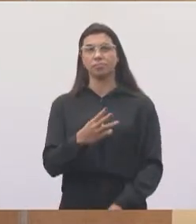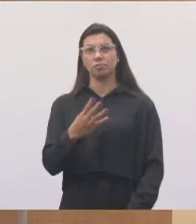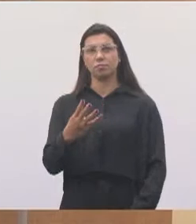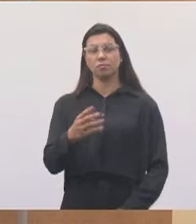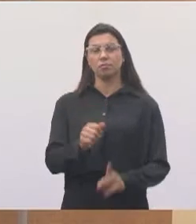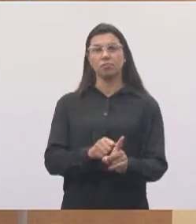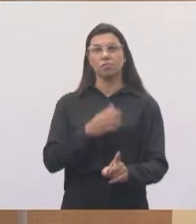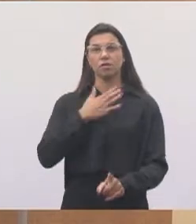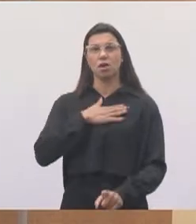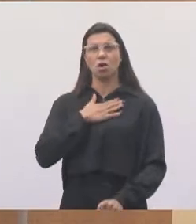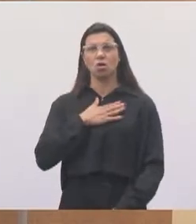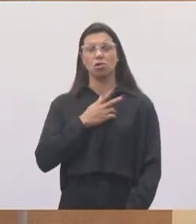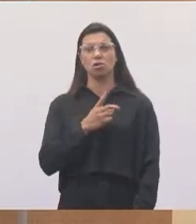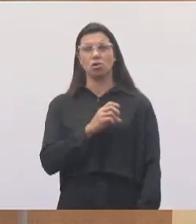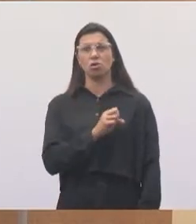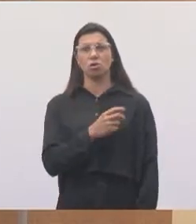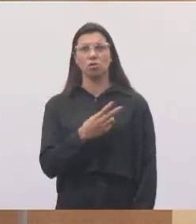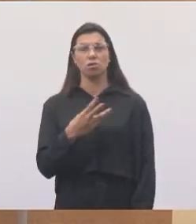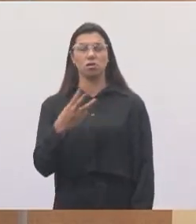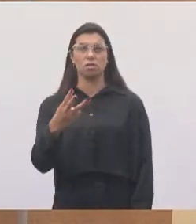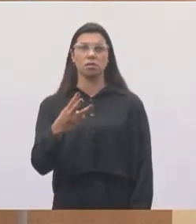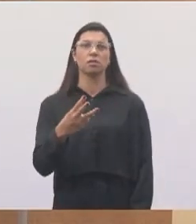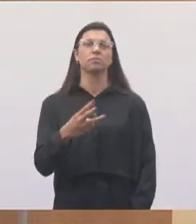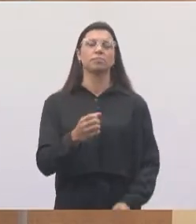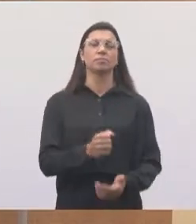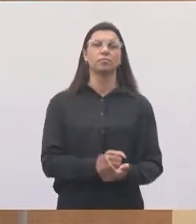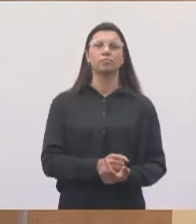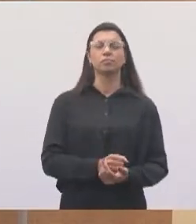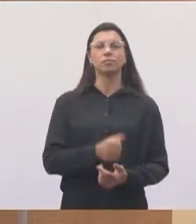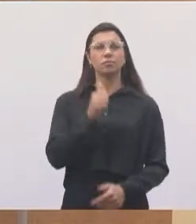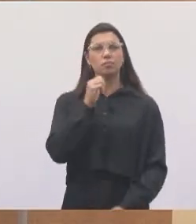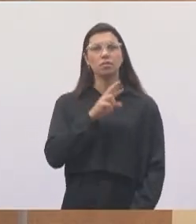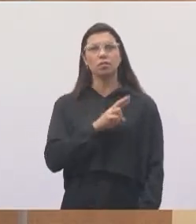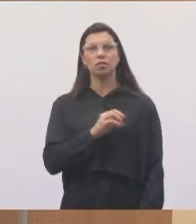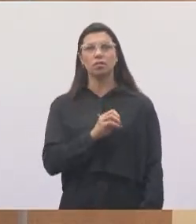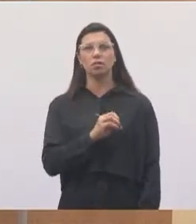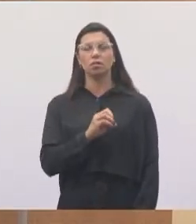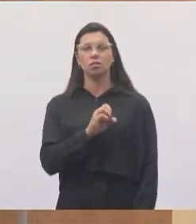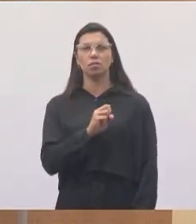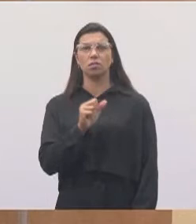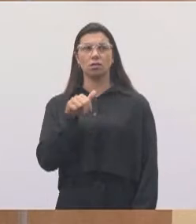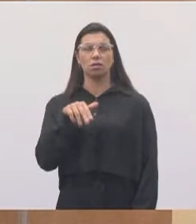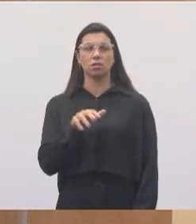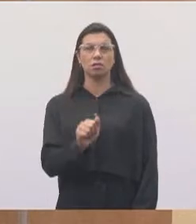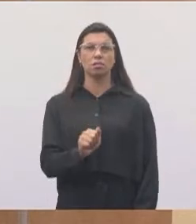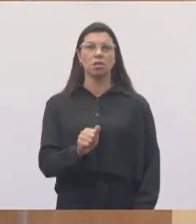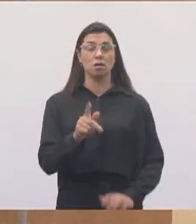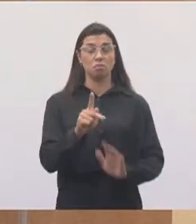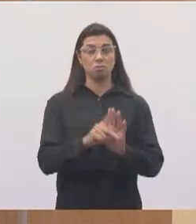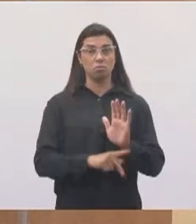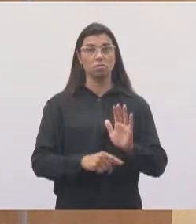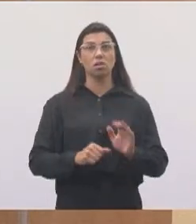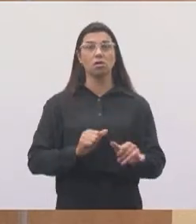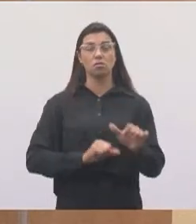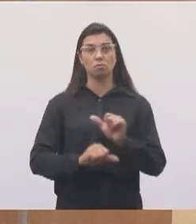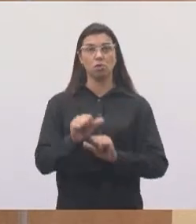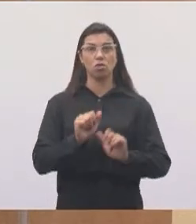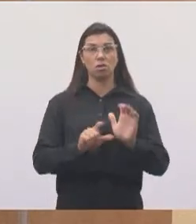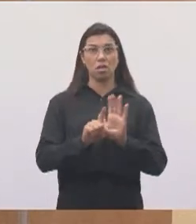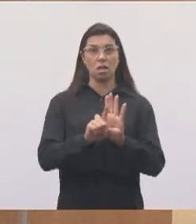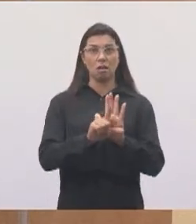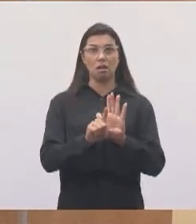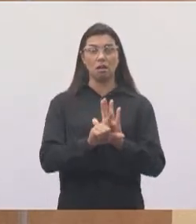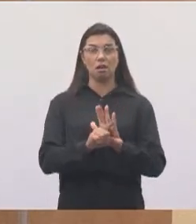2023, Rosana Vasque, presidente do IPMJ de Jacareí. Está aí o projeto que altera a lei